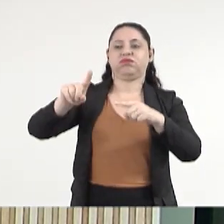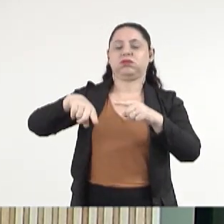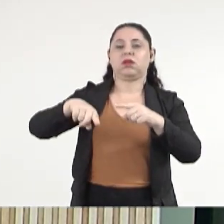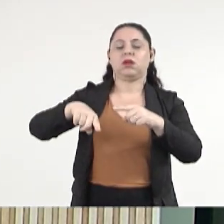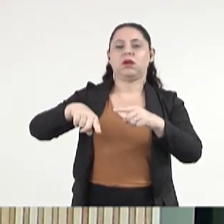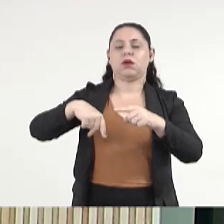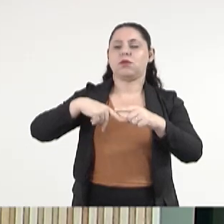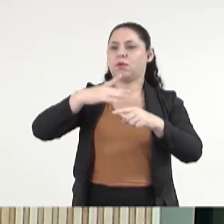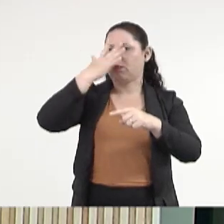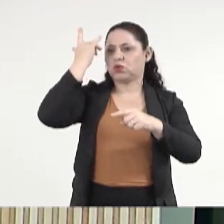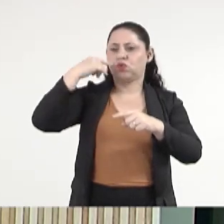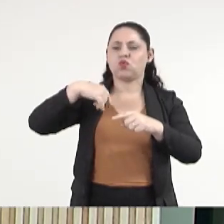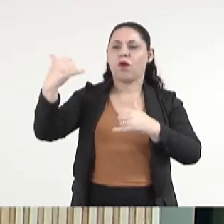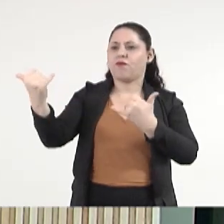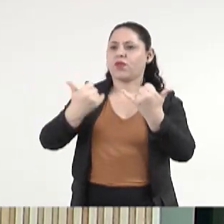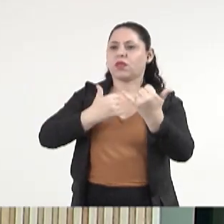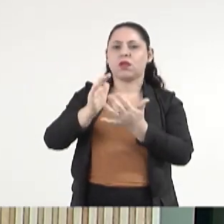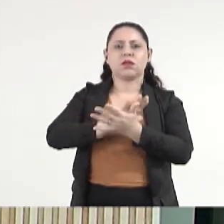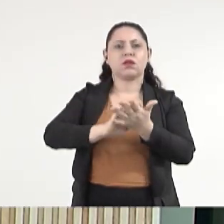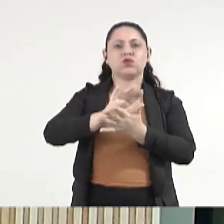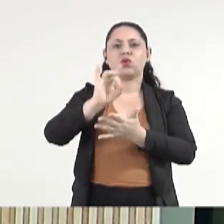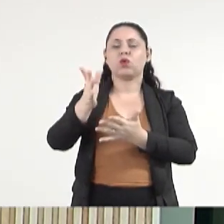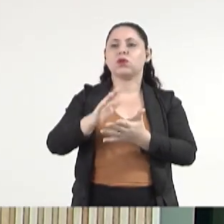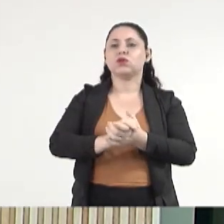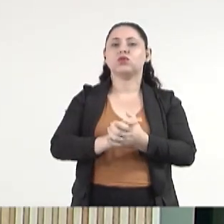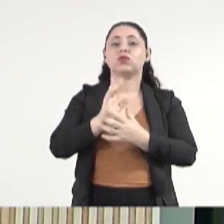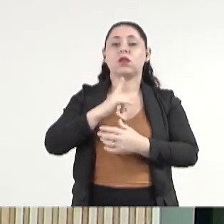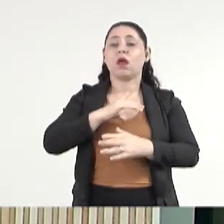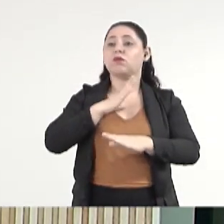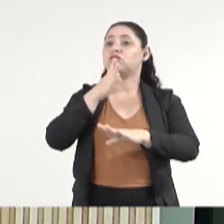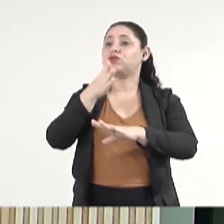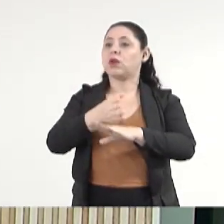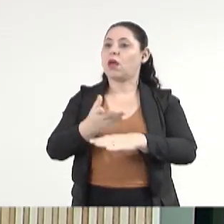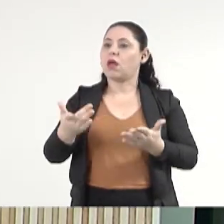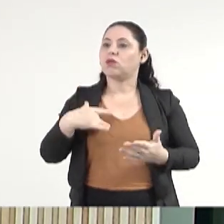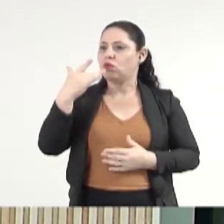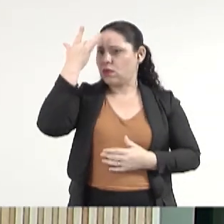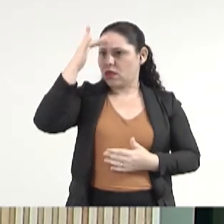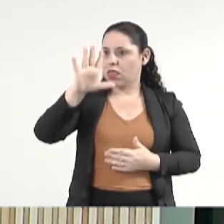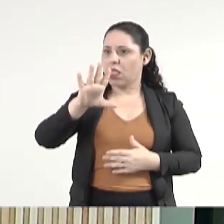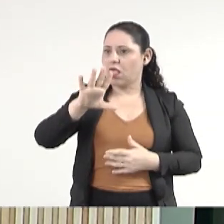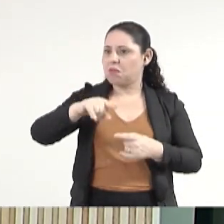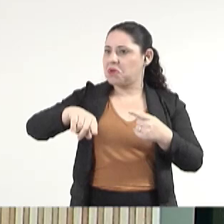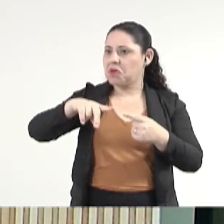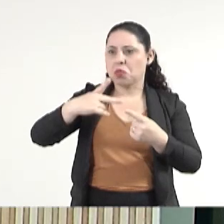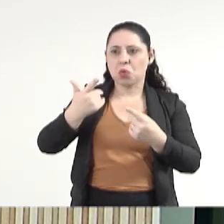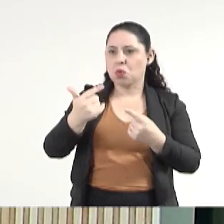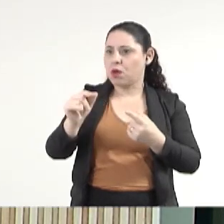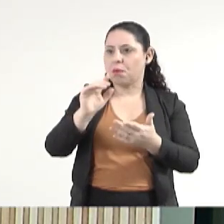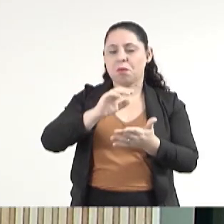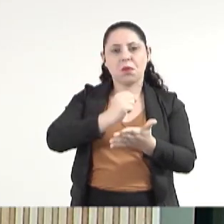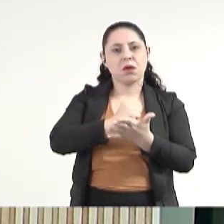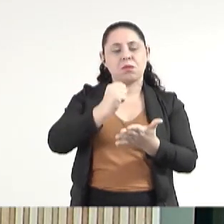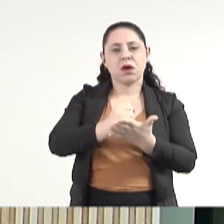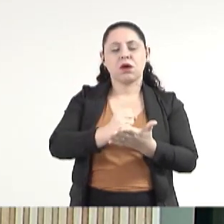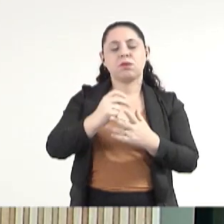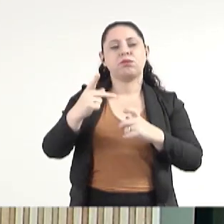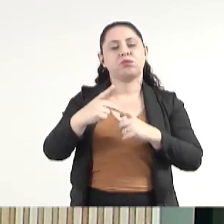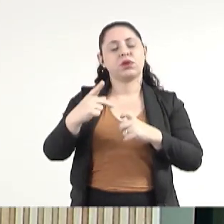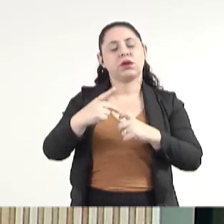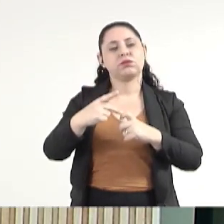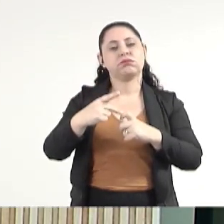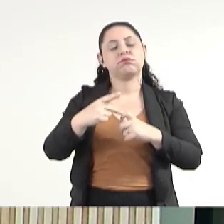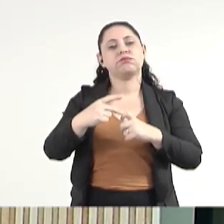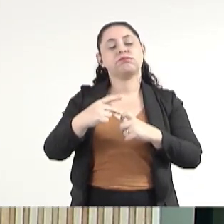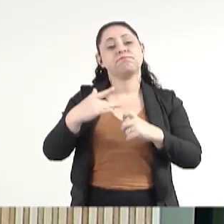descredencia, o beneficiário não é avisado e só quando ele já está no local é que fica sabendo que não é mais conveniado a tal plano